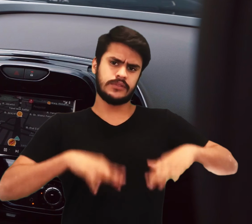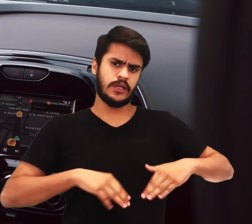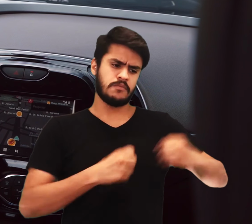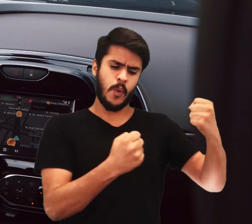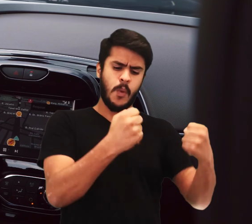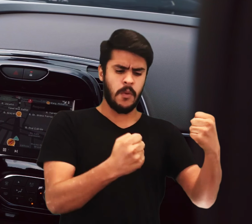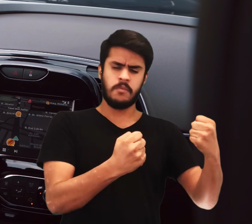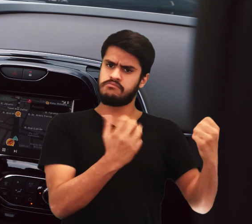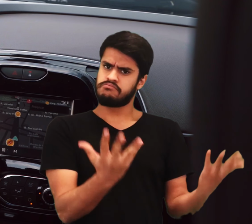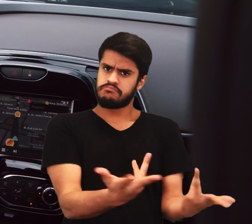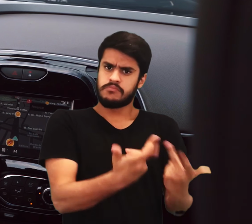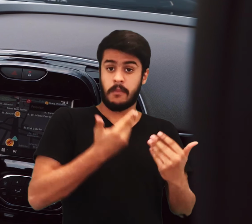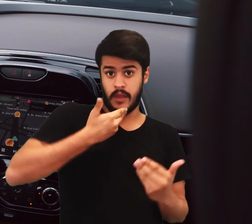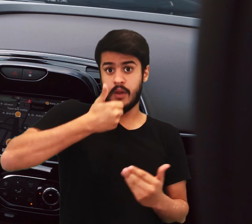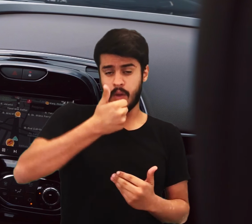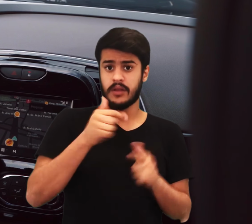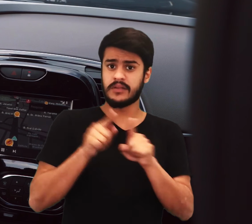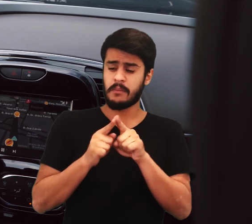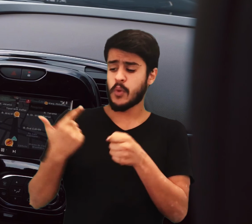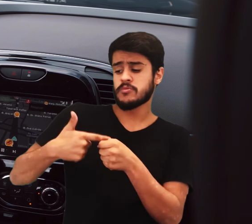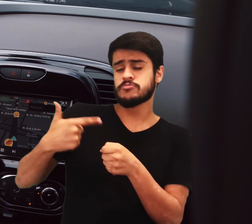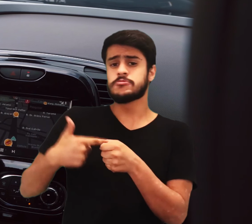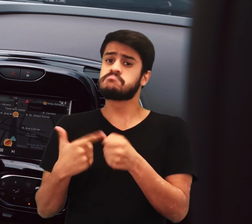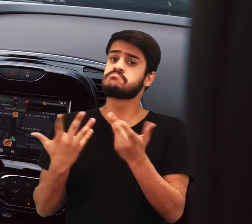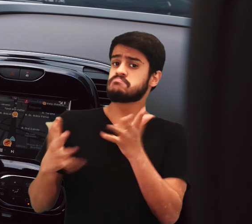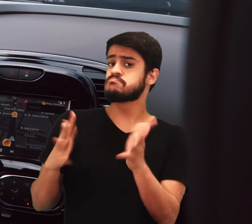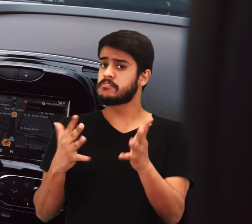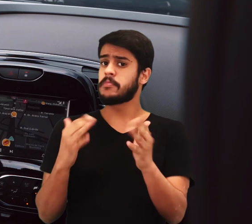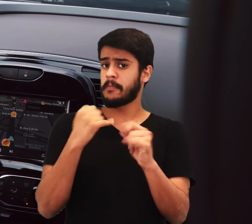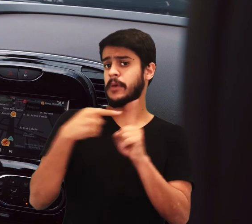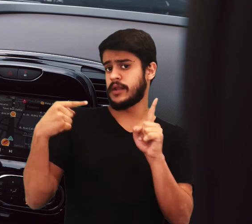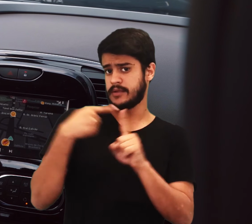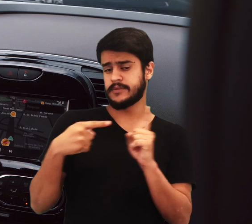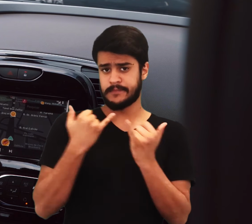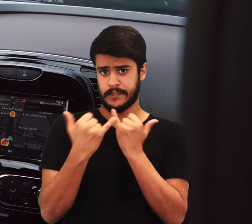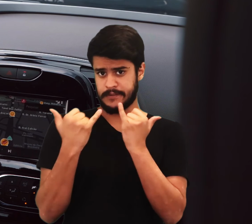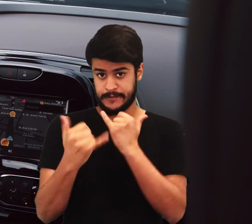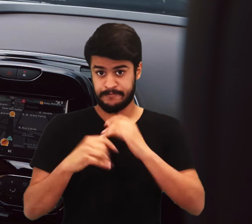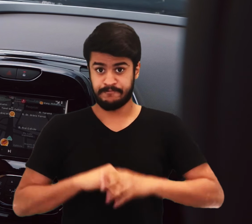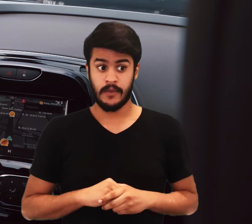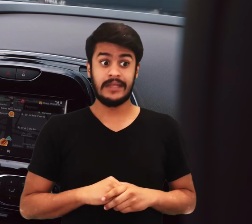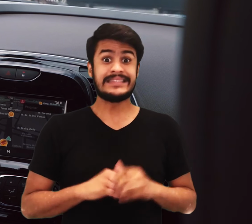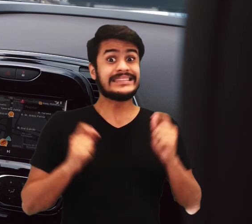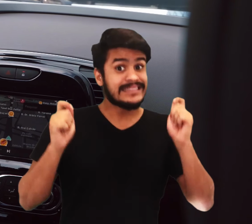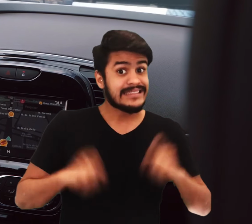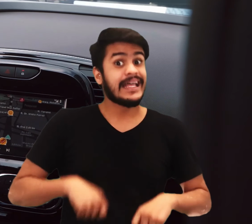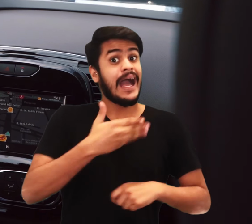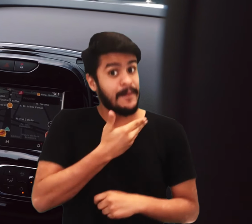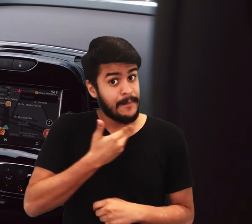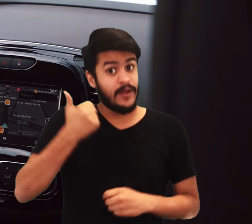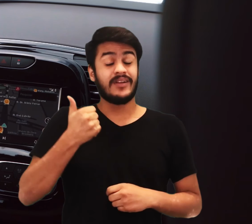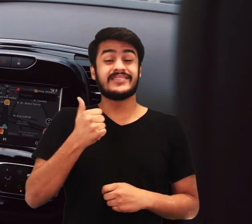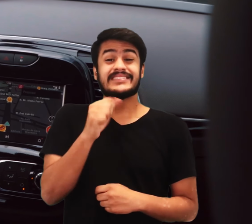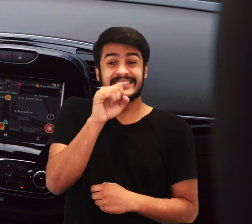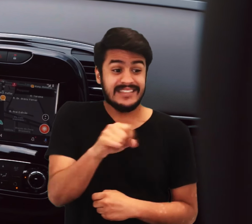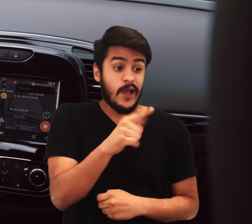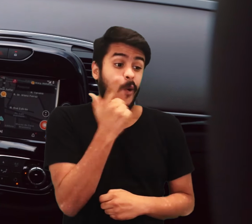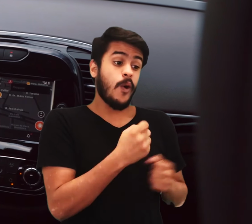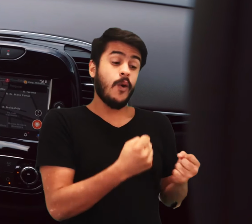de desempenho muito significativo e o consumo vai estar mais ou menos ali na mesma faixa, né? Então, poderia ser melhor esse consumo, inclusive,